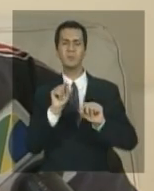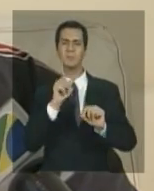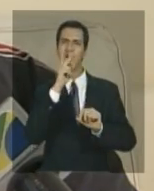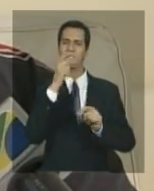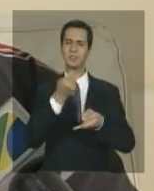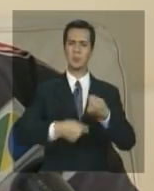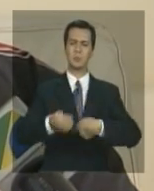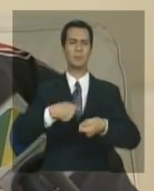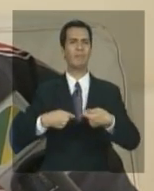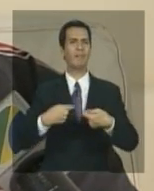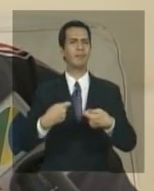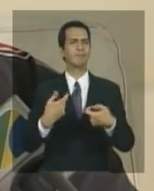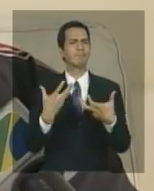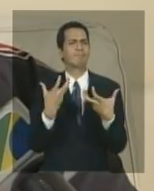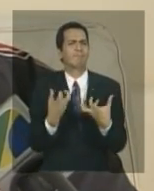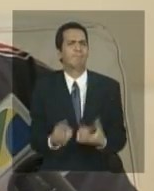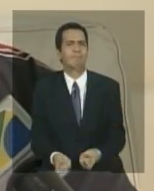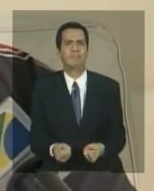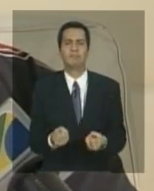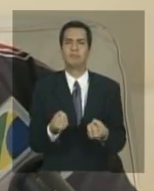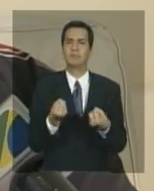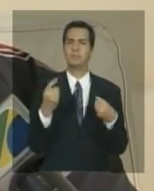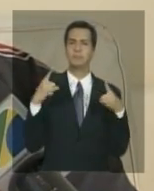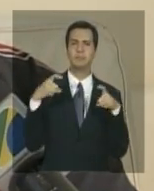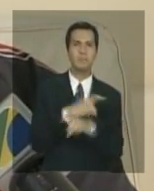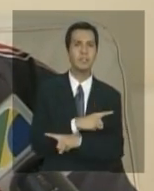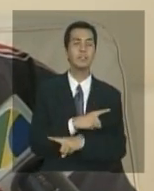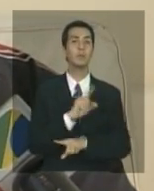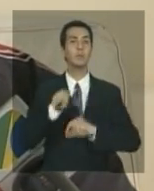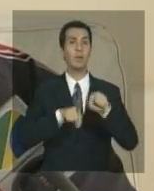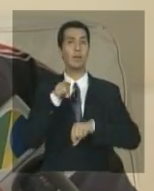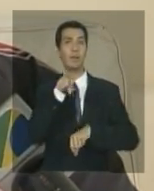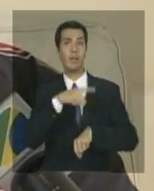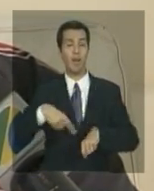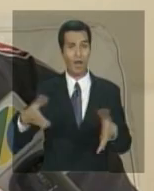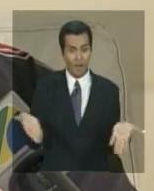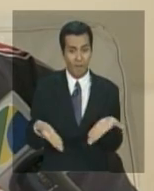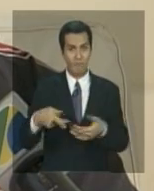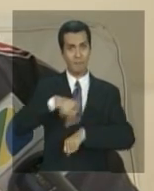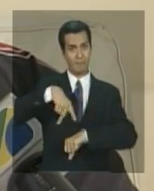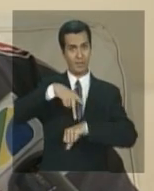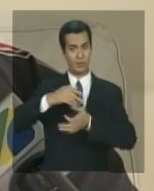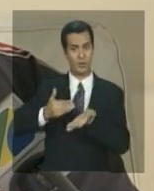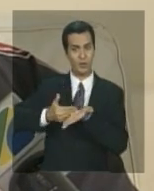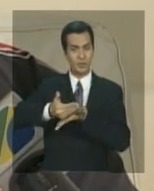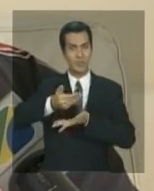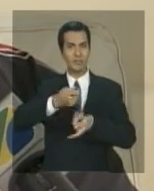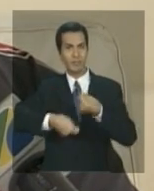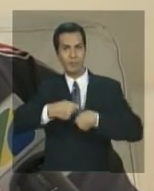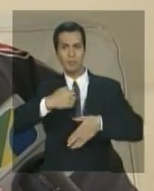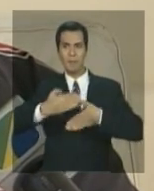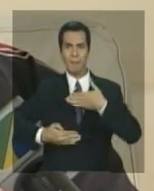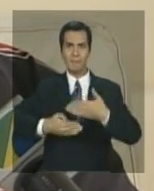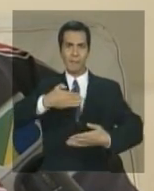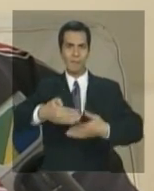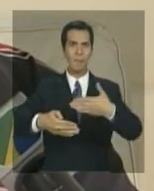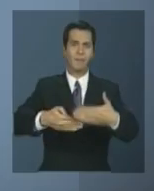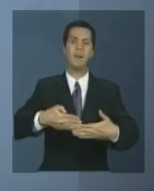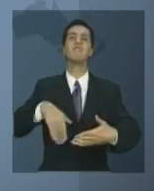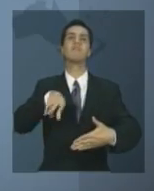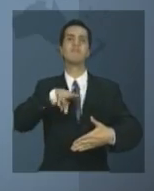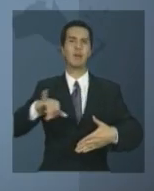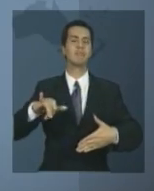suas economias. Então, são exatamente as economias emergentes que virão para ocupar o lugar desses